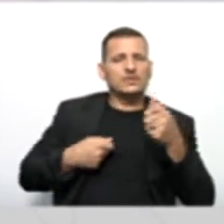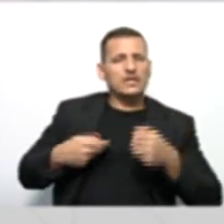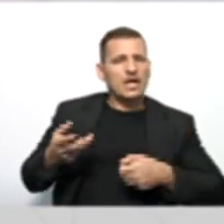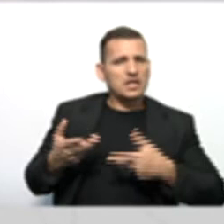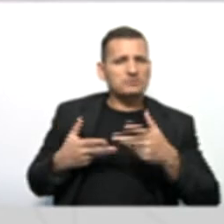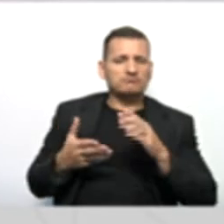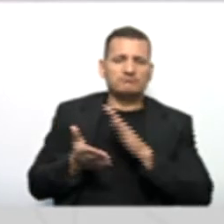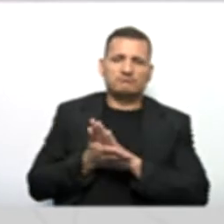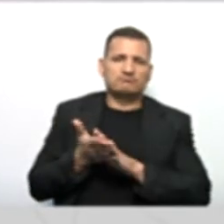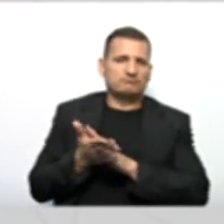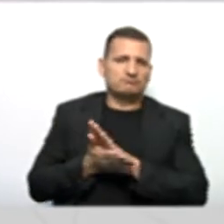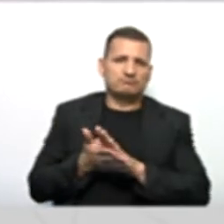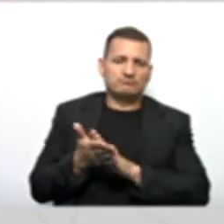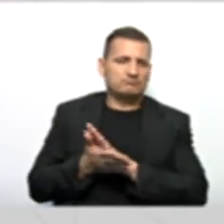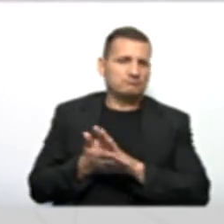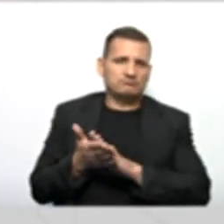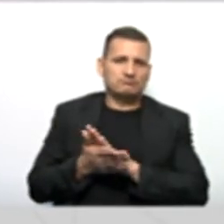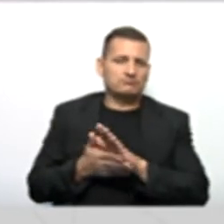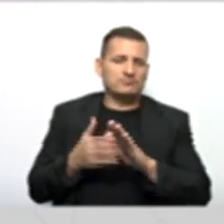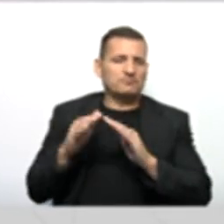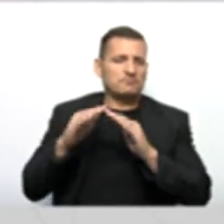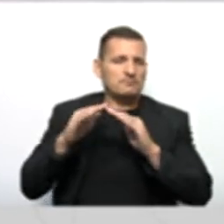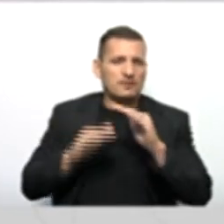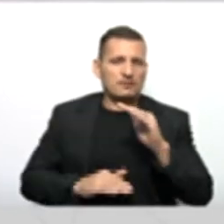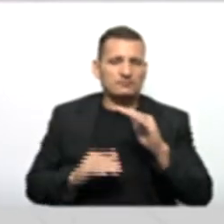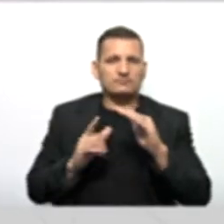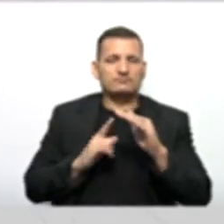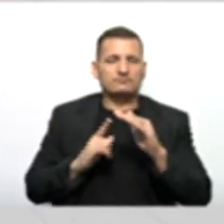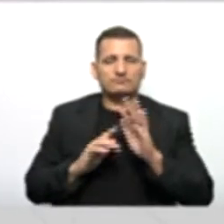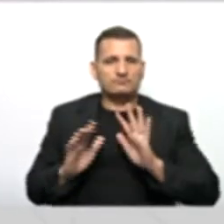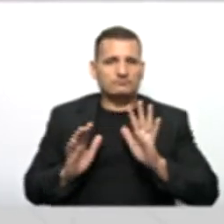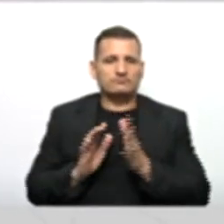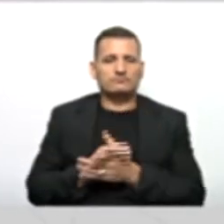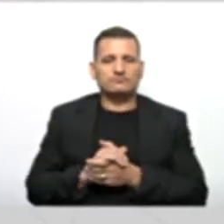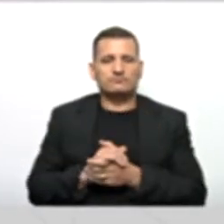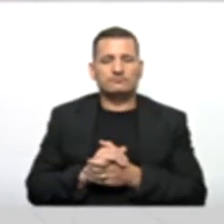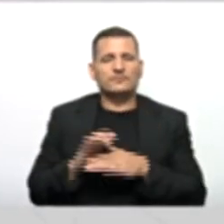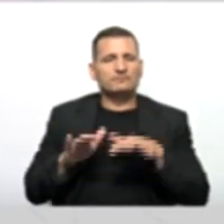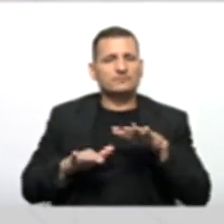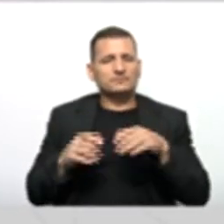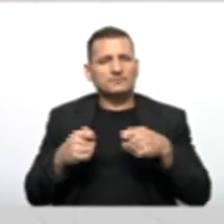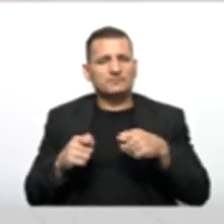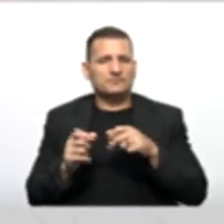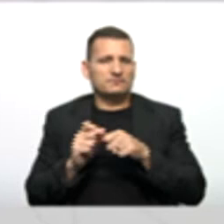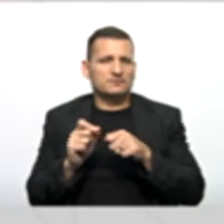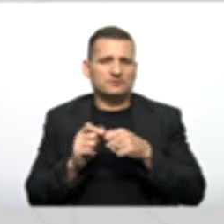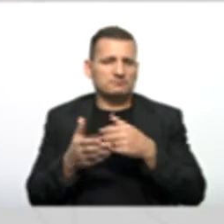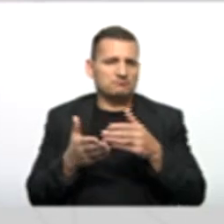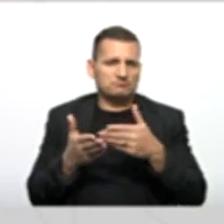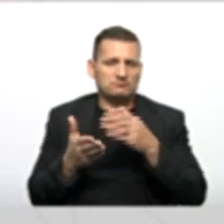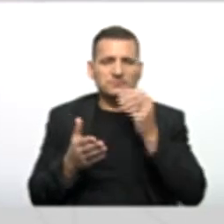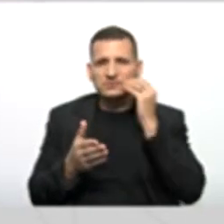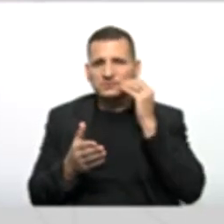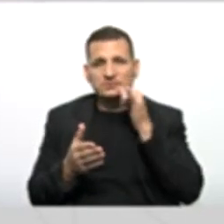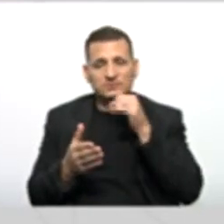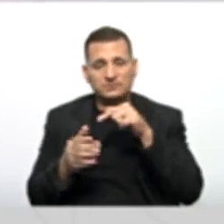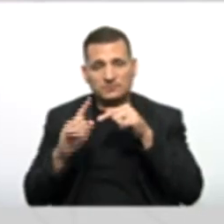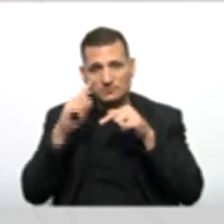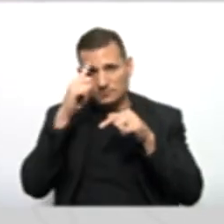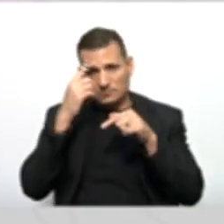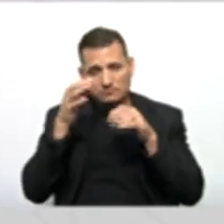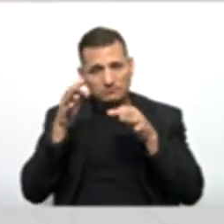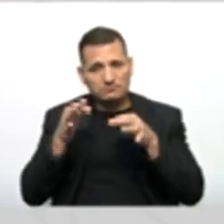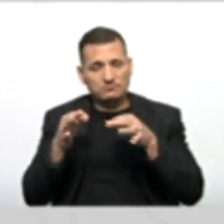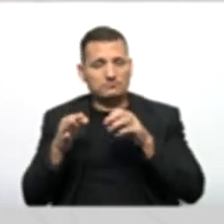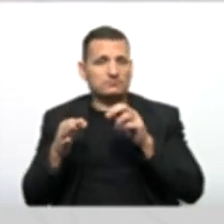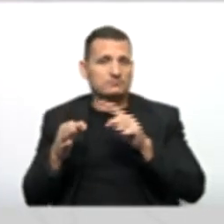nulo, digamos assim, é baixo, né? Eu vou ter que concentrar alguns esforços, às vezes eu preciso fazer alguma aquisição para testar se aquela ideia vai dar certo ou não, ou